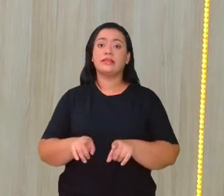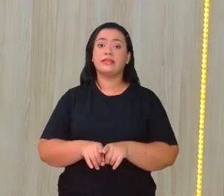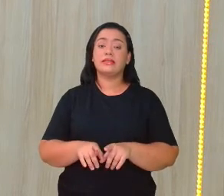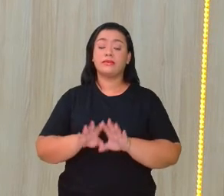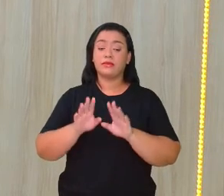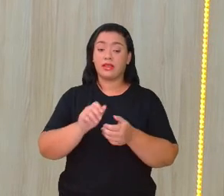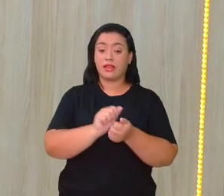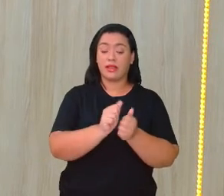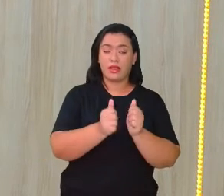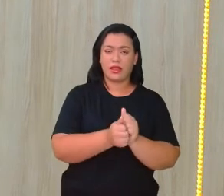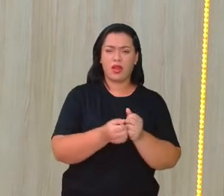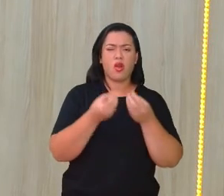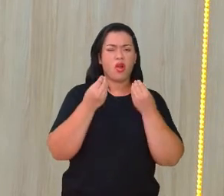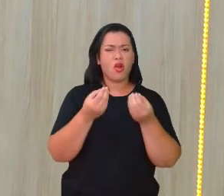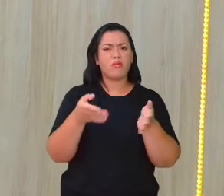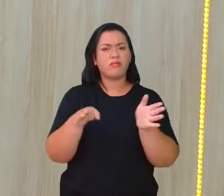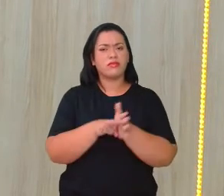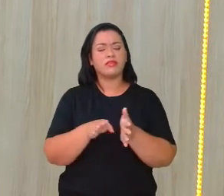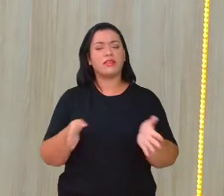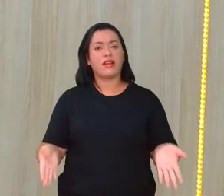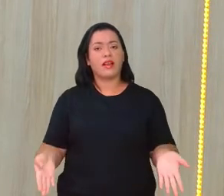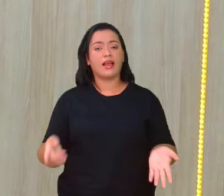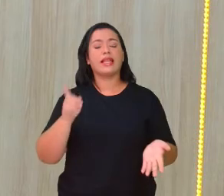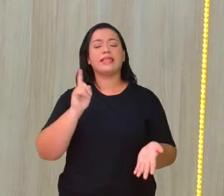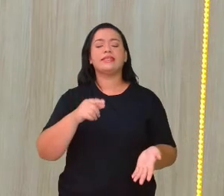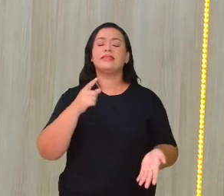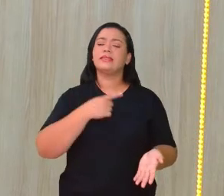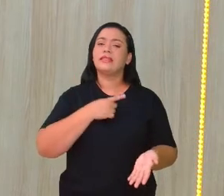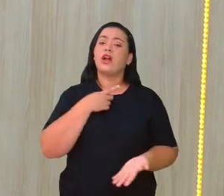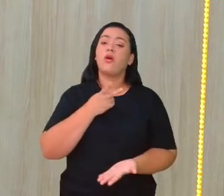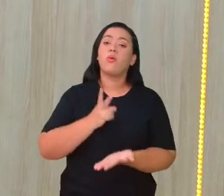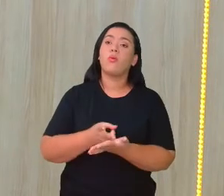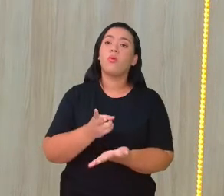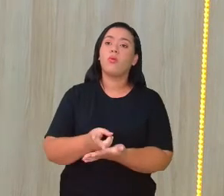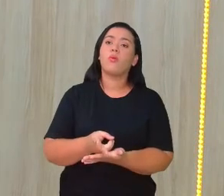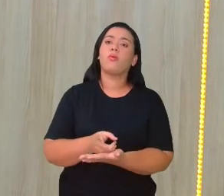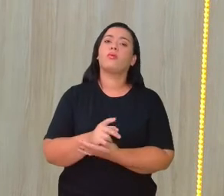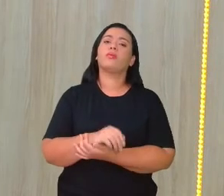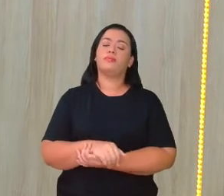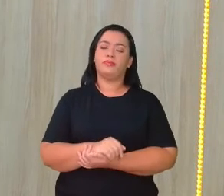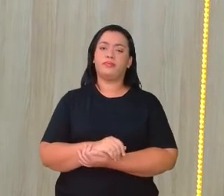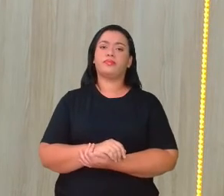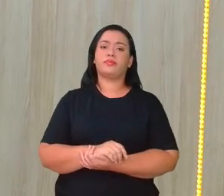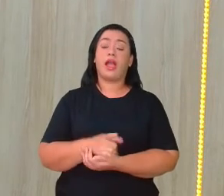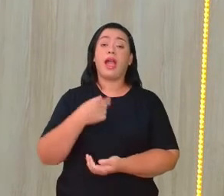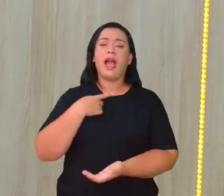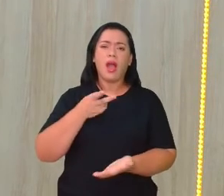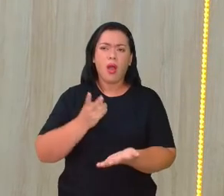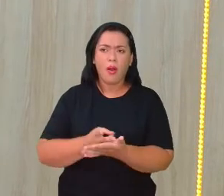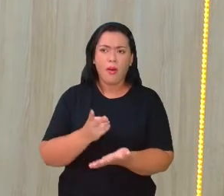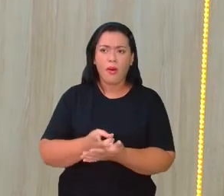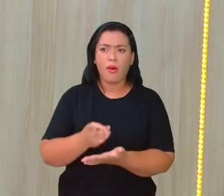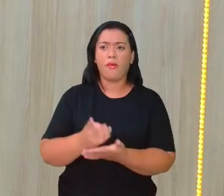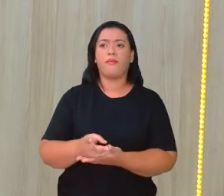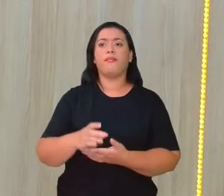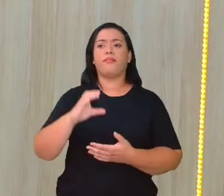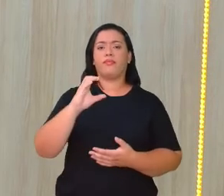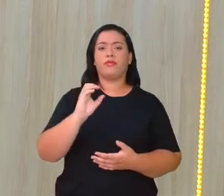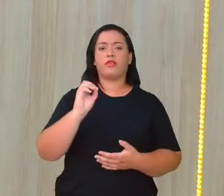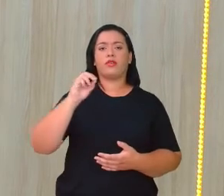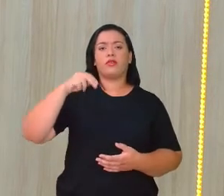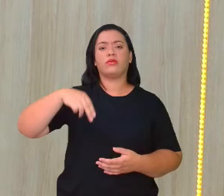nessa adaptação, né? A gente tem que ter uma continuidade, que é o próximo princípio. Quando a gente continua, a